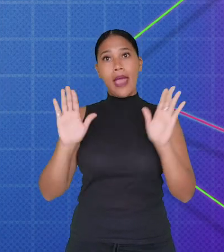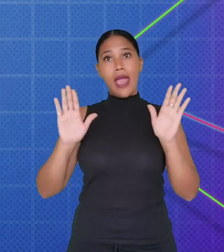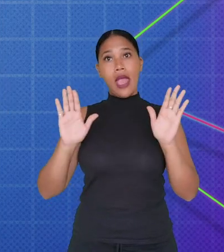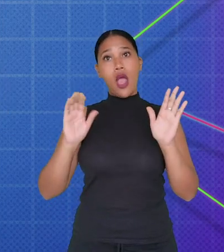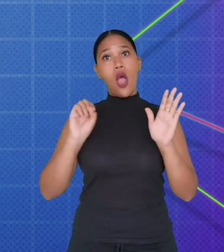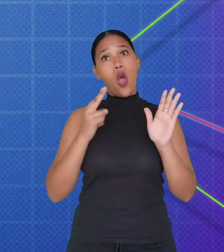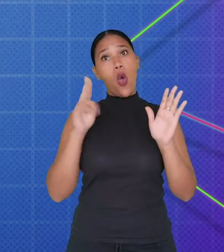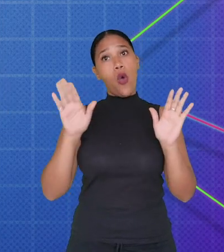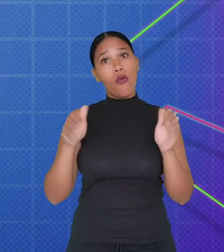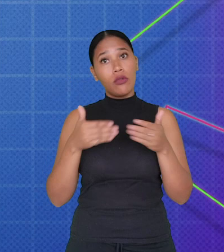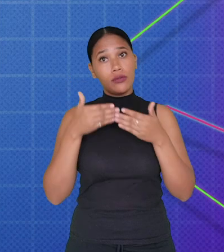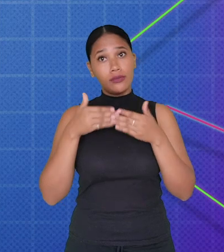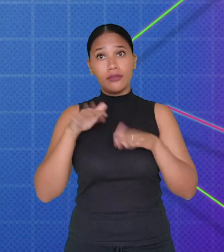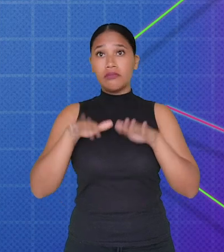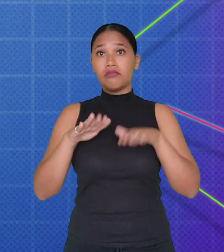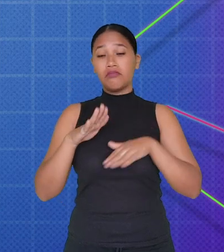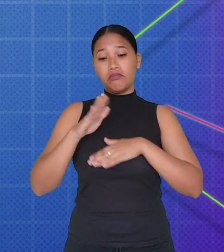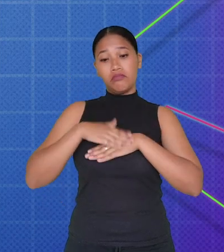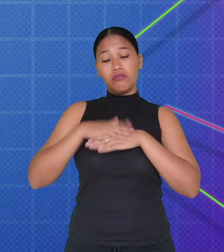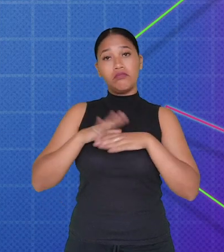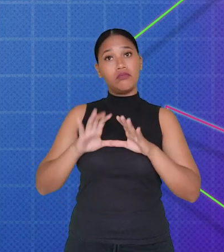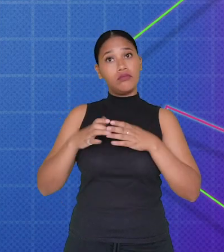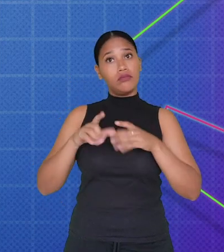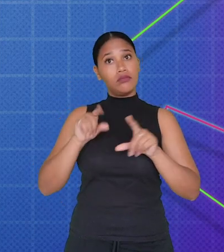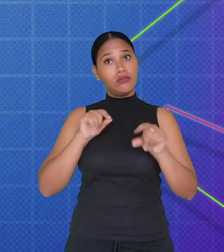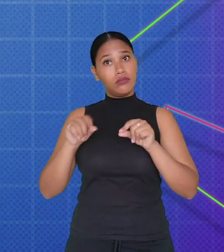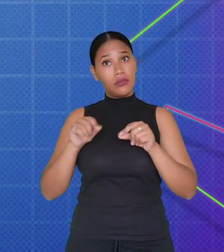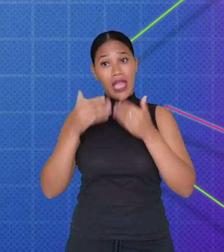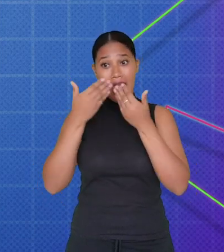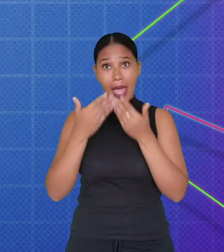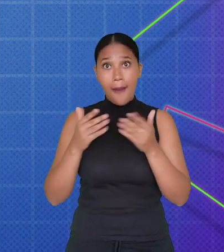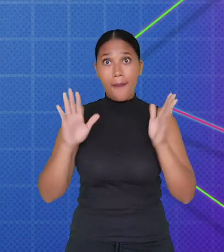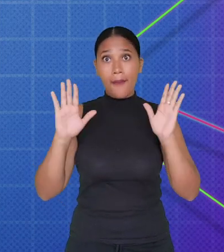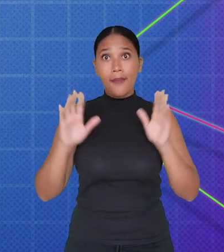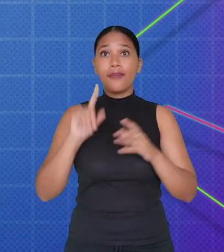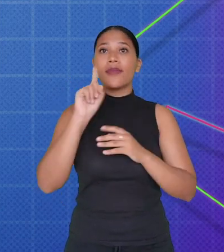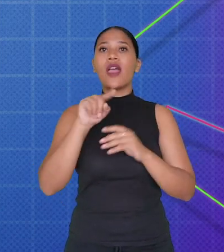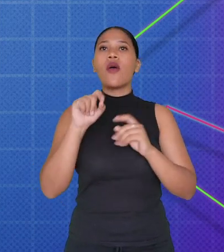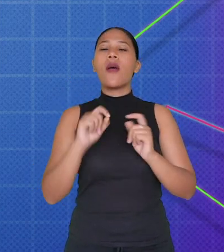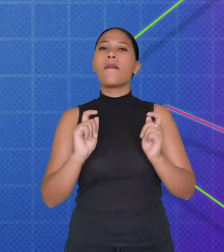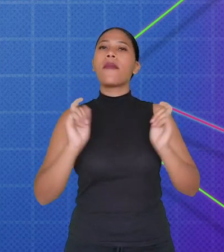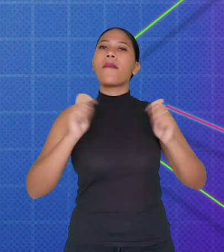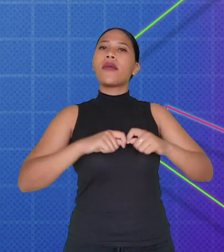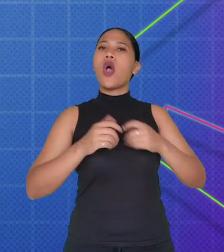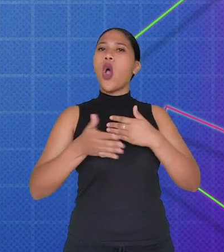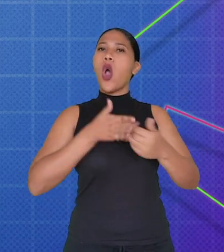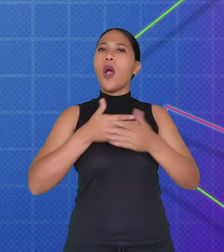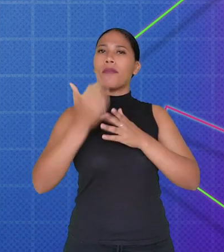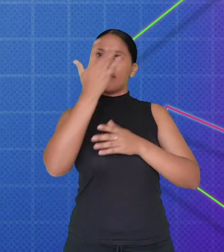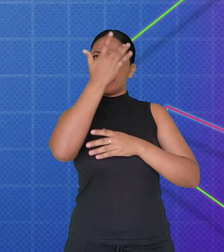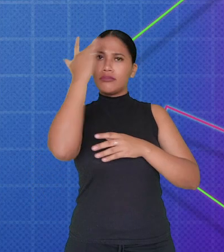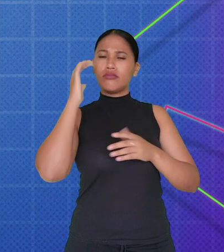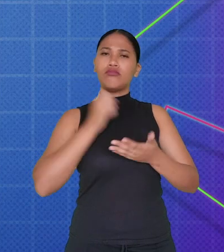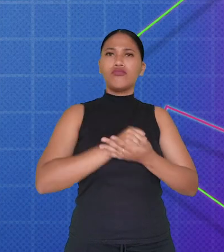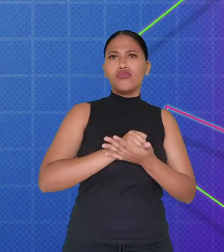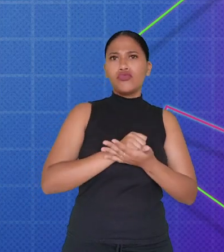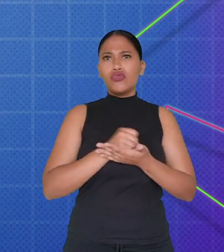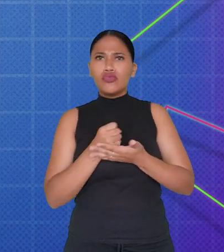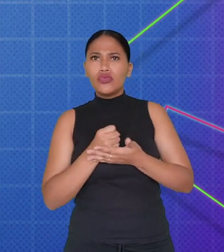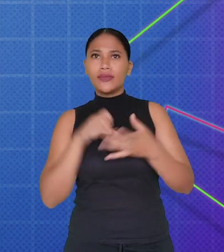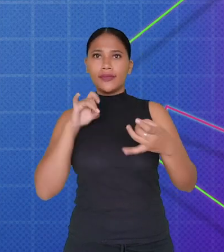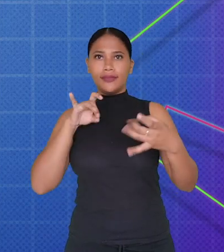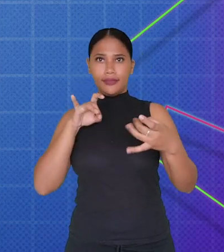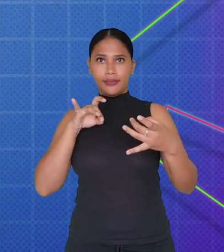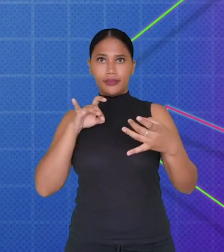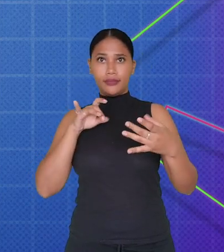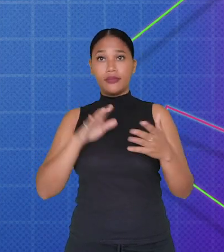ou fechadas dependendo da Escolha dos desenvolvedores o teste aberto é quando os desenvolvedores permitem que qualquer pessoa possa testar